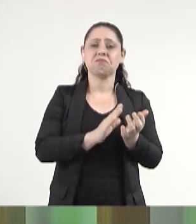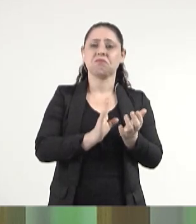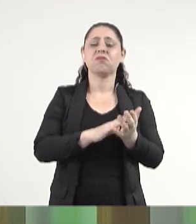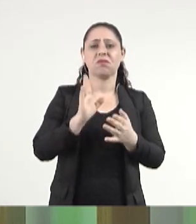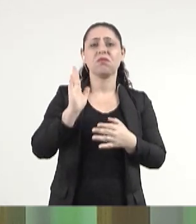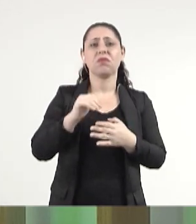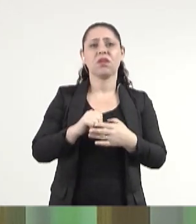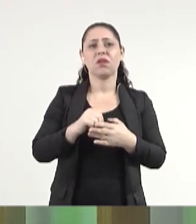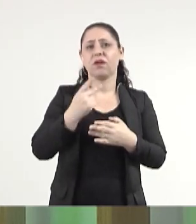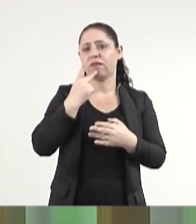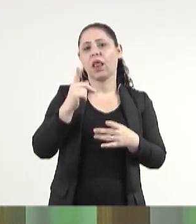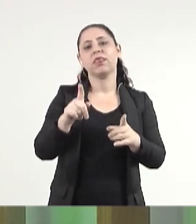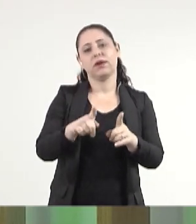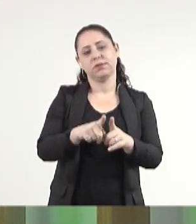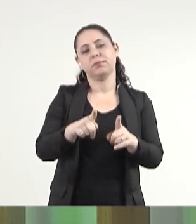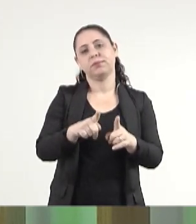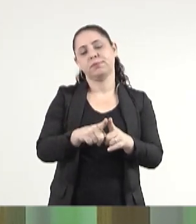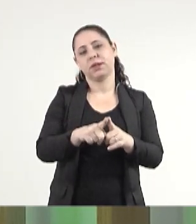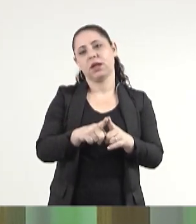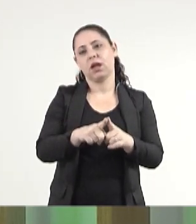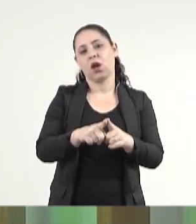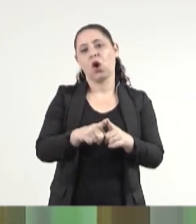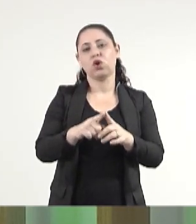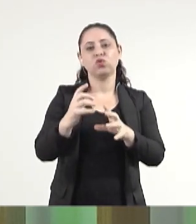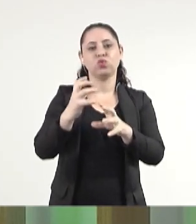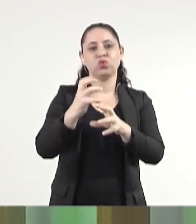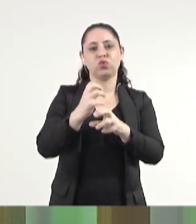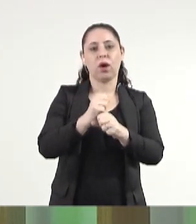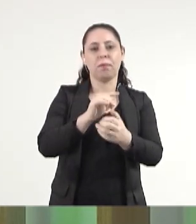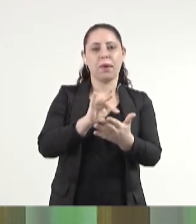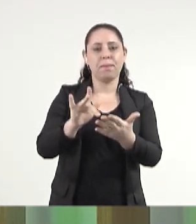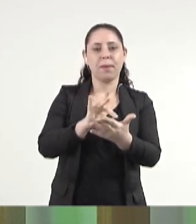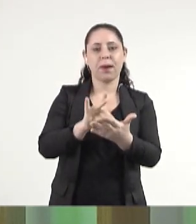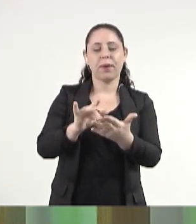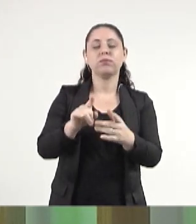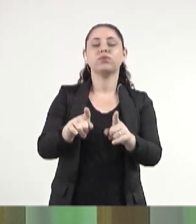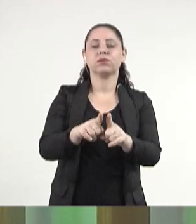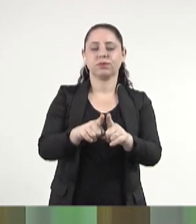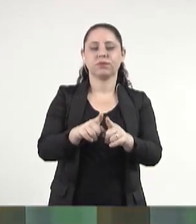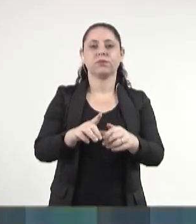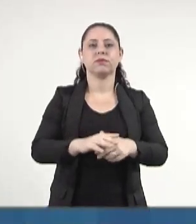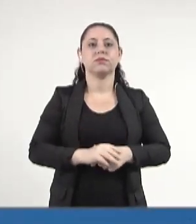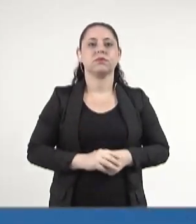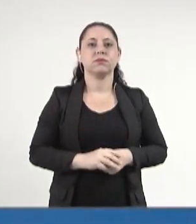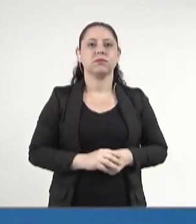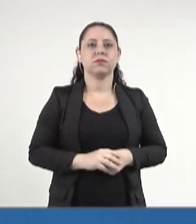processo democrático e também o processo de apuração dos votos por meio do voto eletrônico.